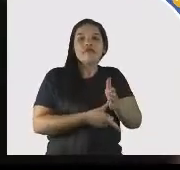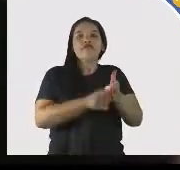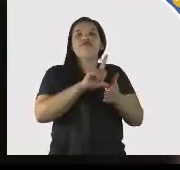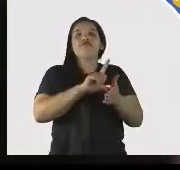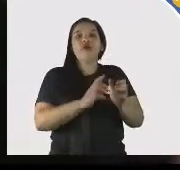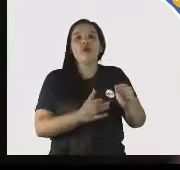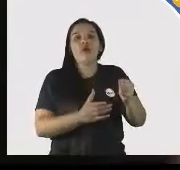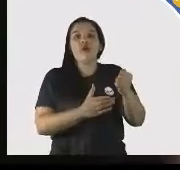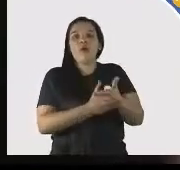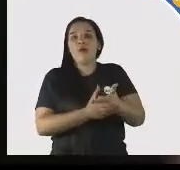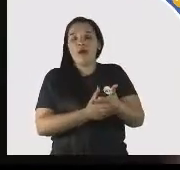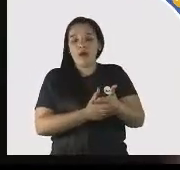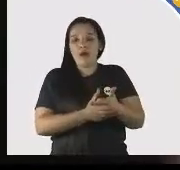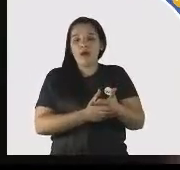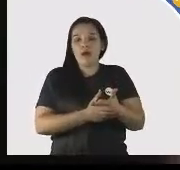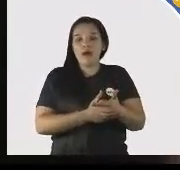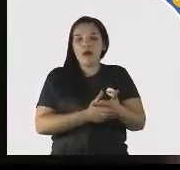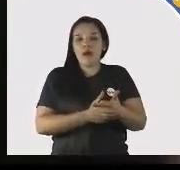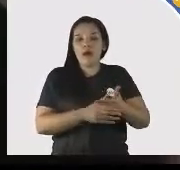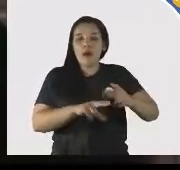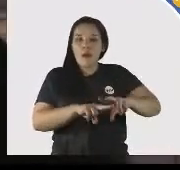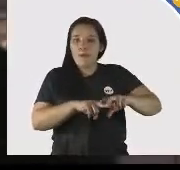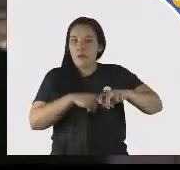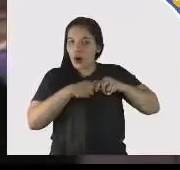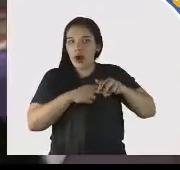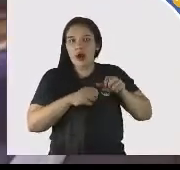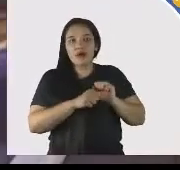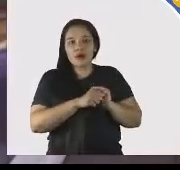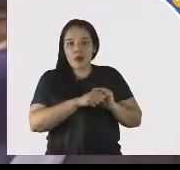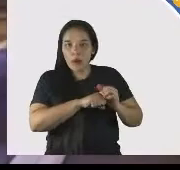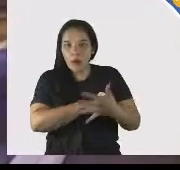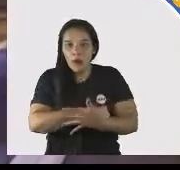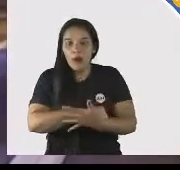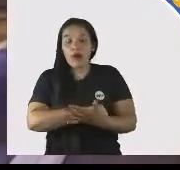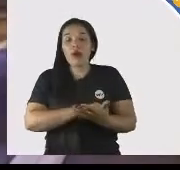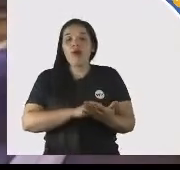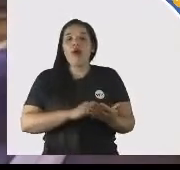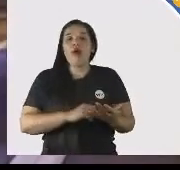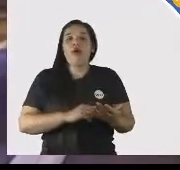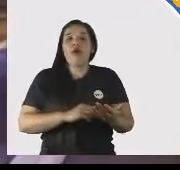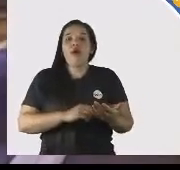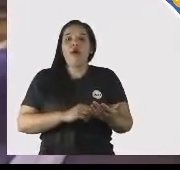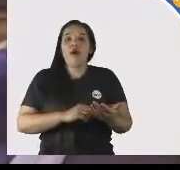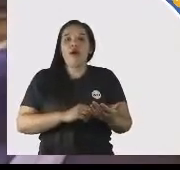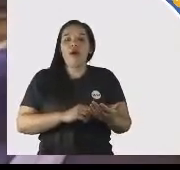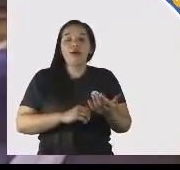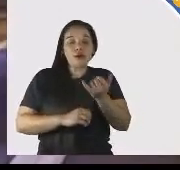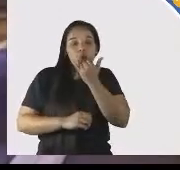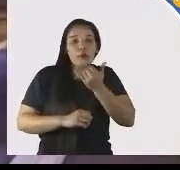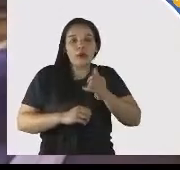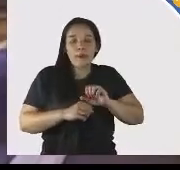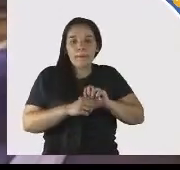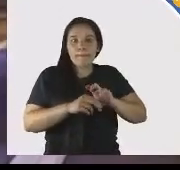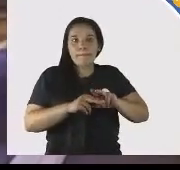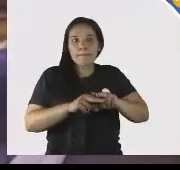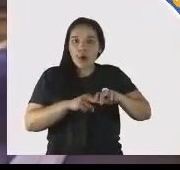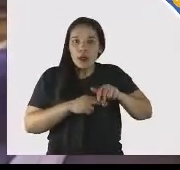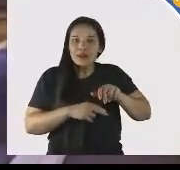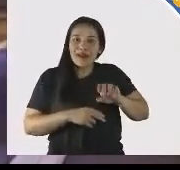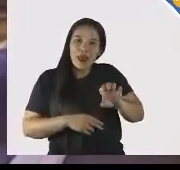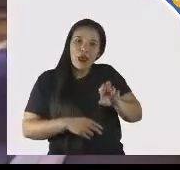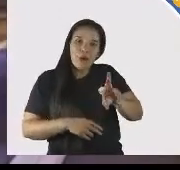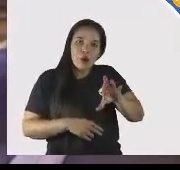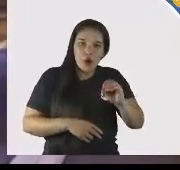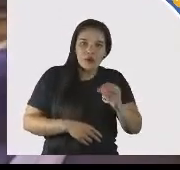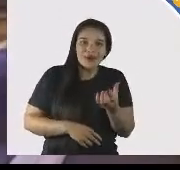sua renovação por conta do Euro 6 Então existe um uma demanda real no